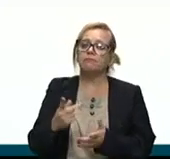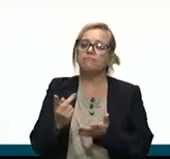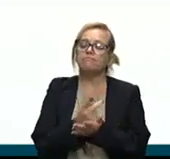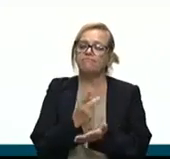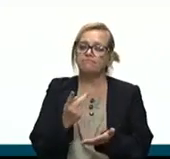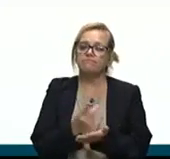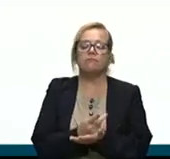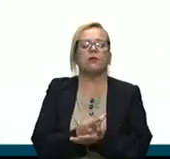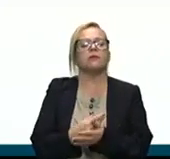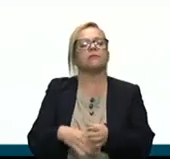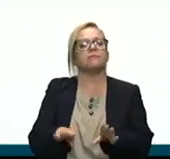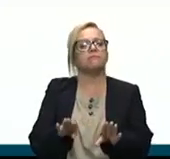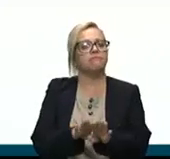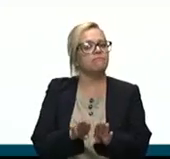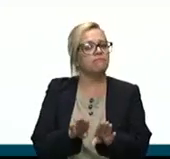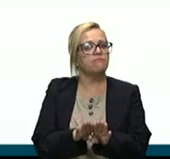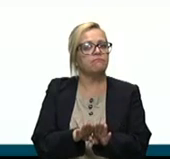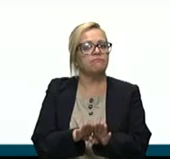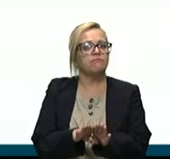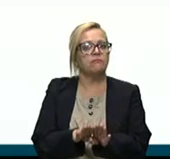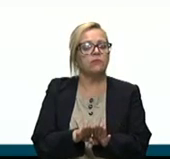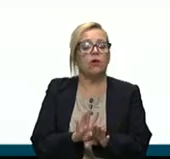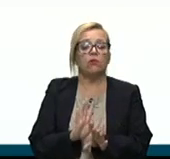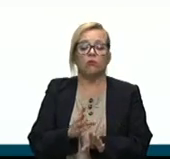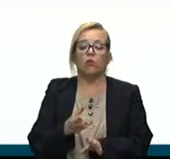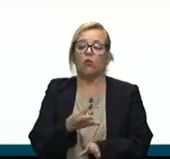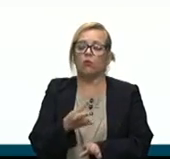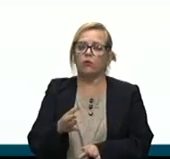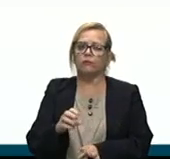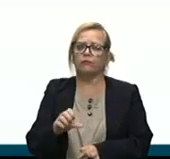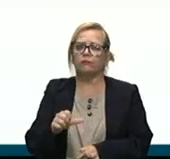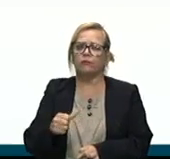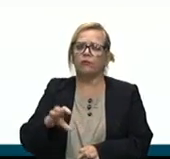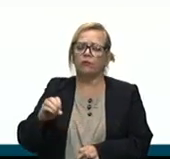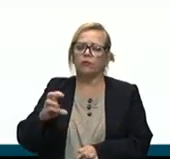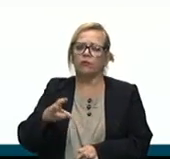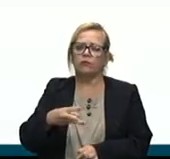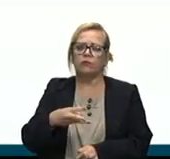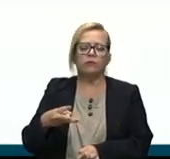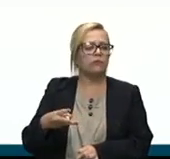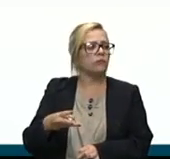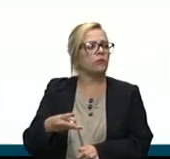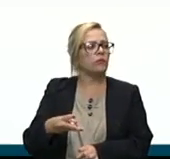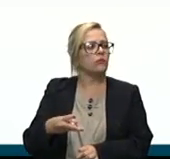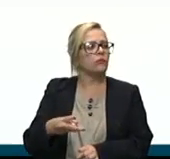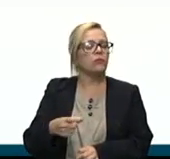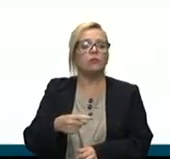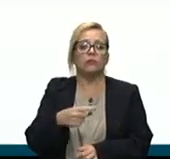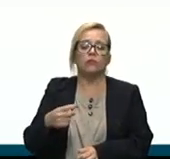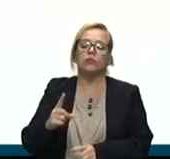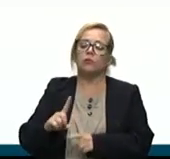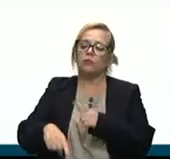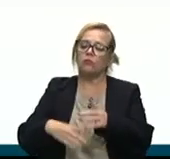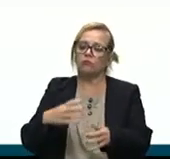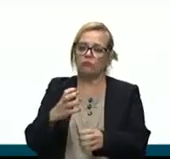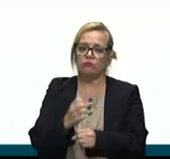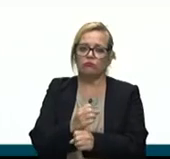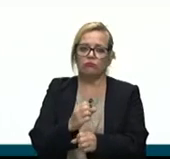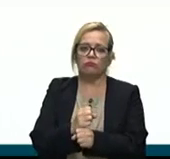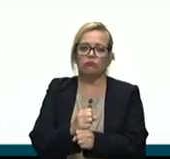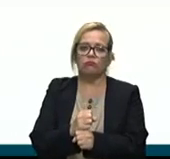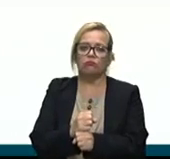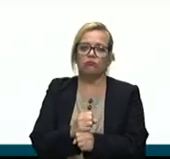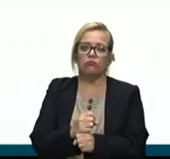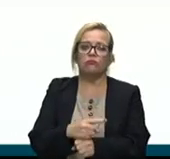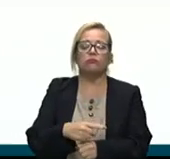10 mais a margem de erro. A margem de erro foi dada, 4,903. Então, primeiro subtraio, depois eu somo. Na